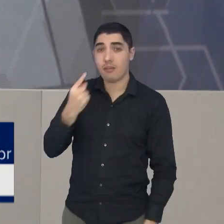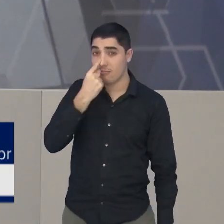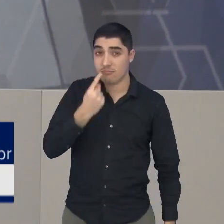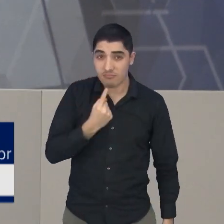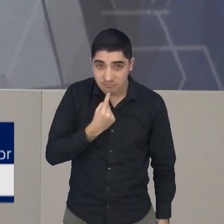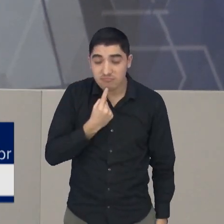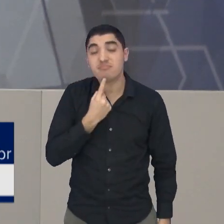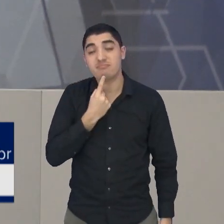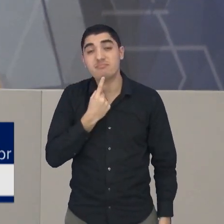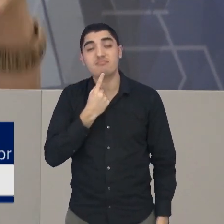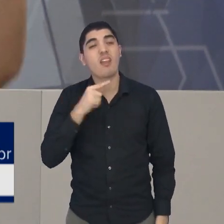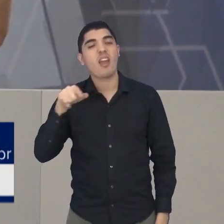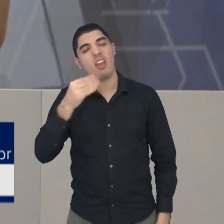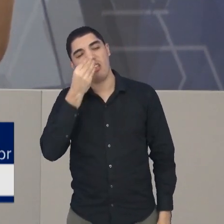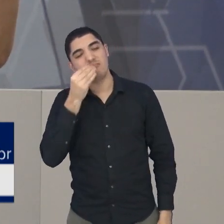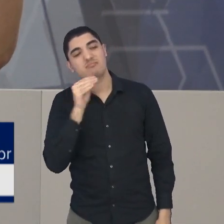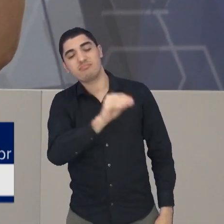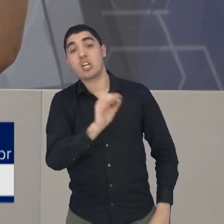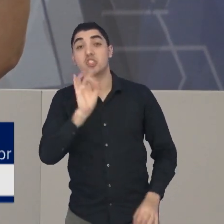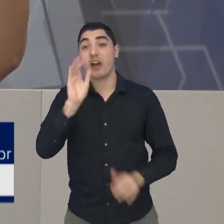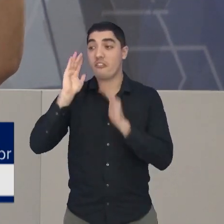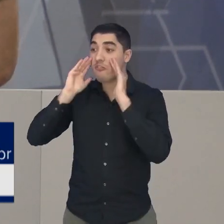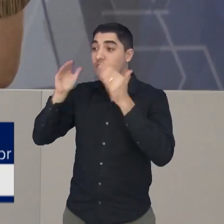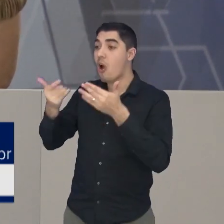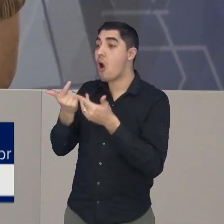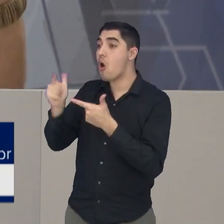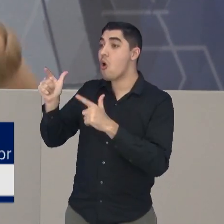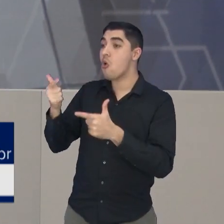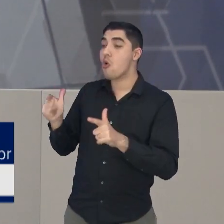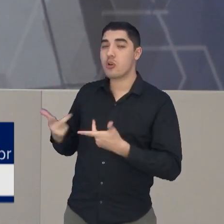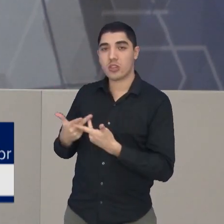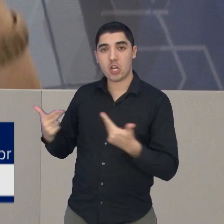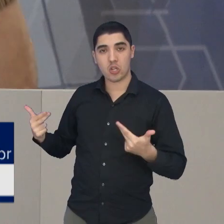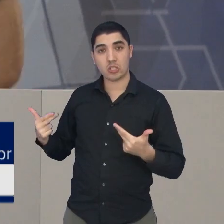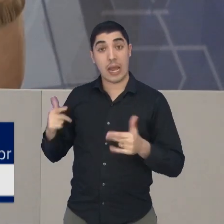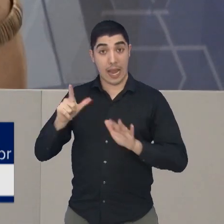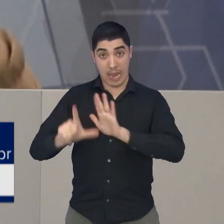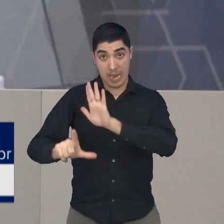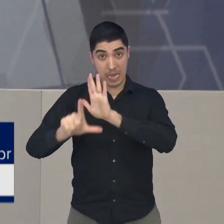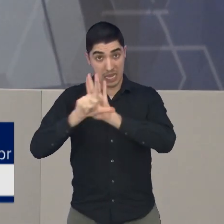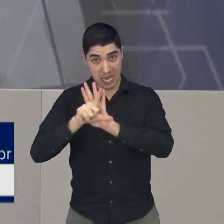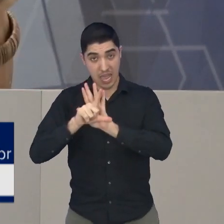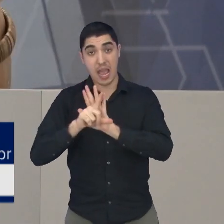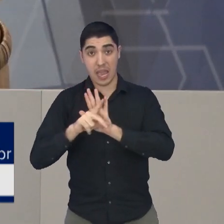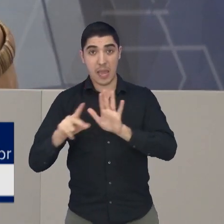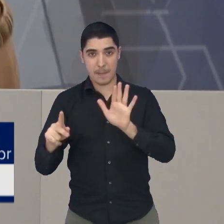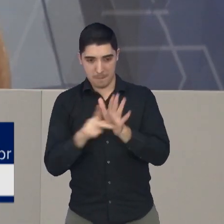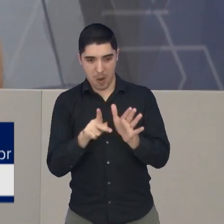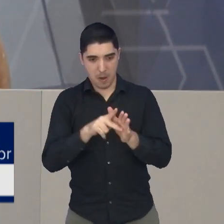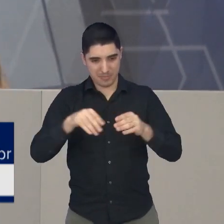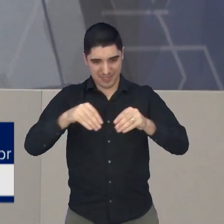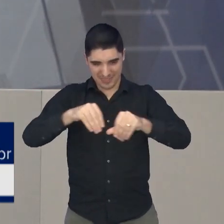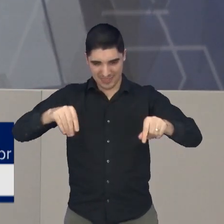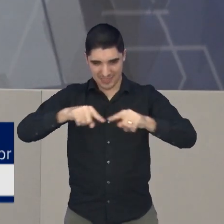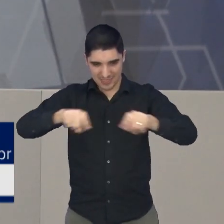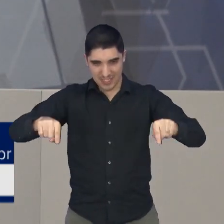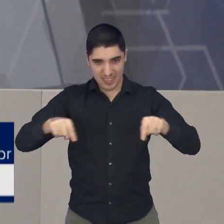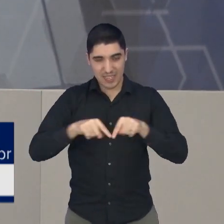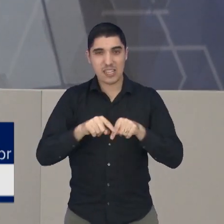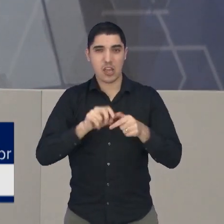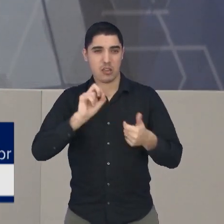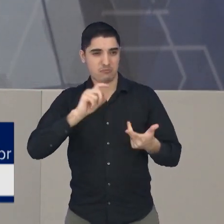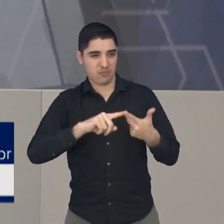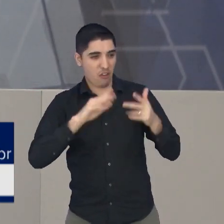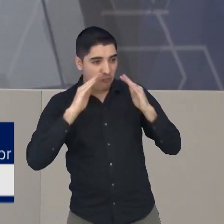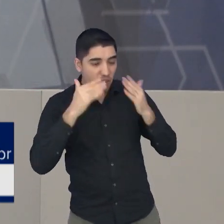olhar para outros, como a gente viu aqui. A lei de zoneamento, a do plano diretor, está olhando aqui de novo para a